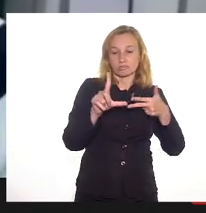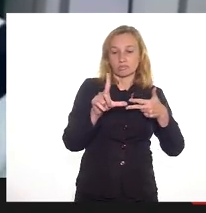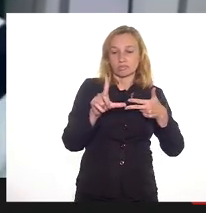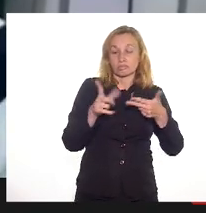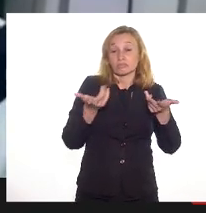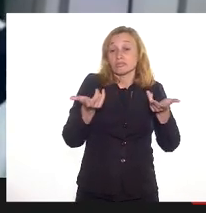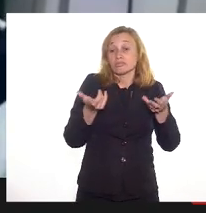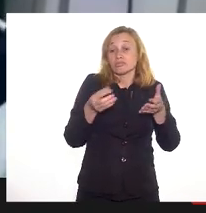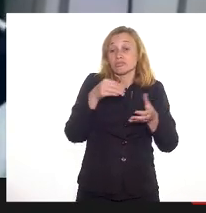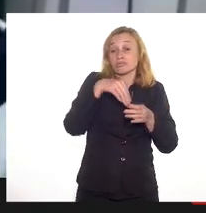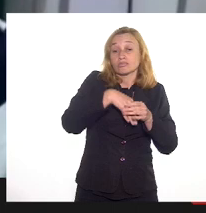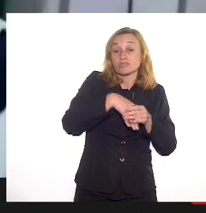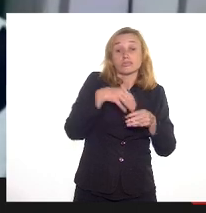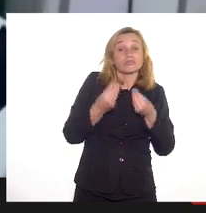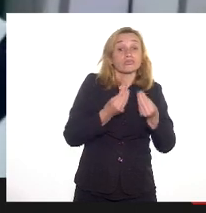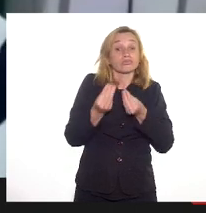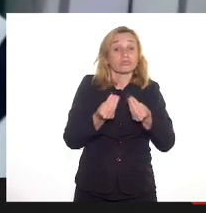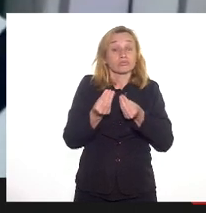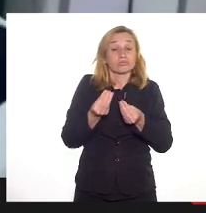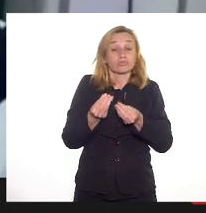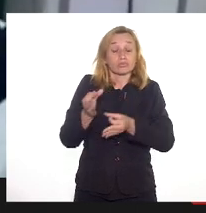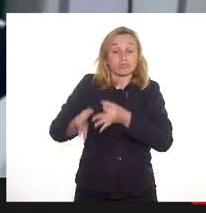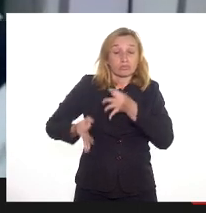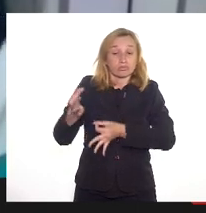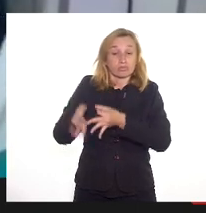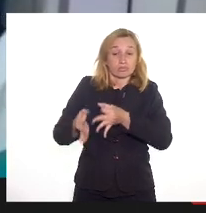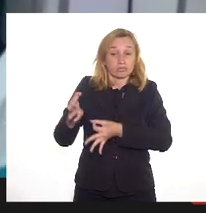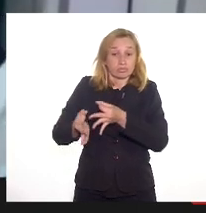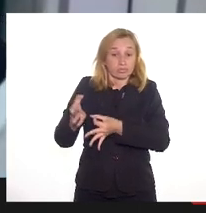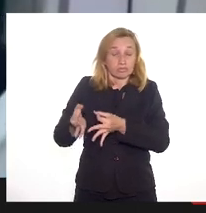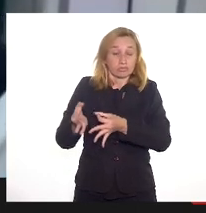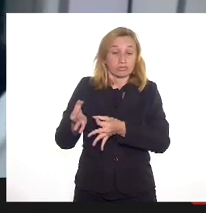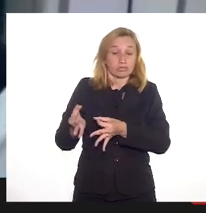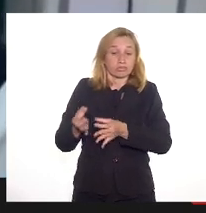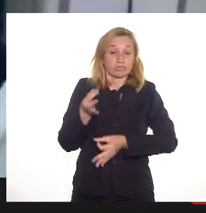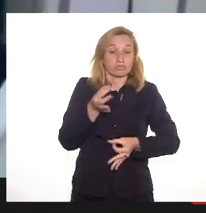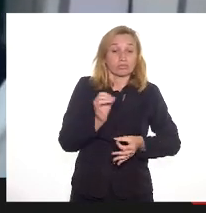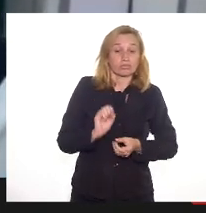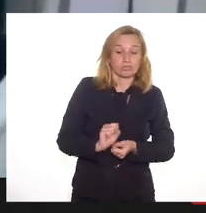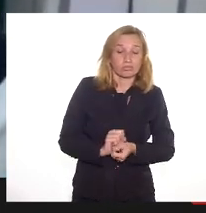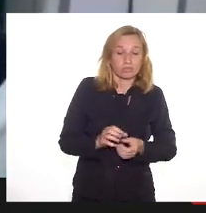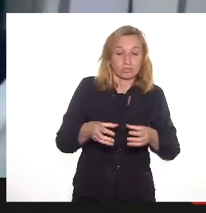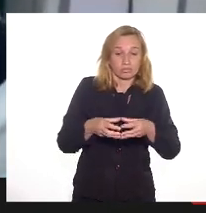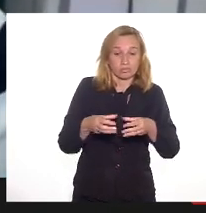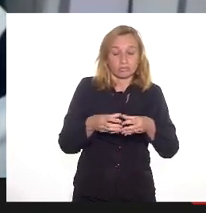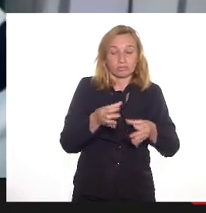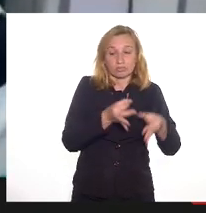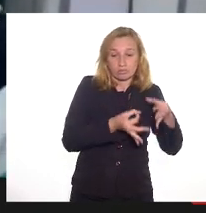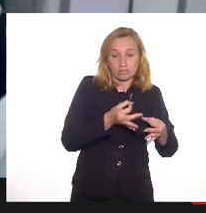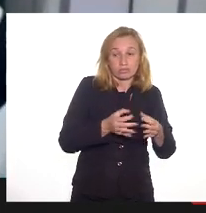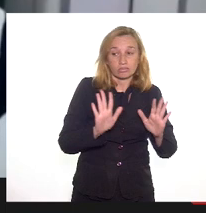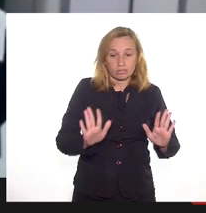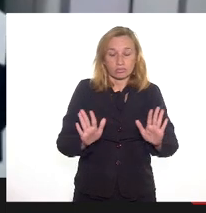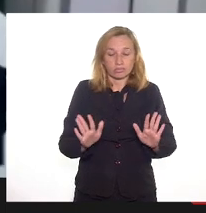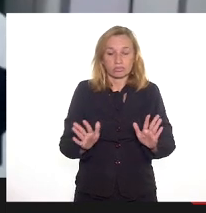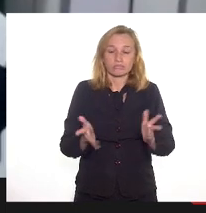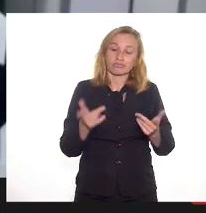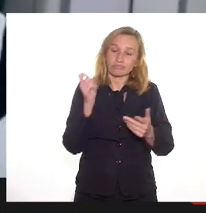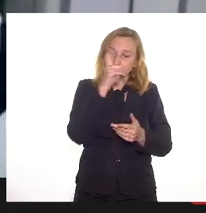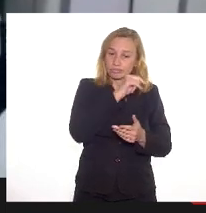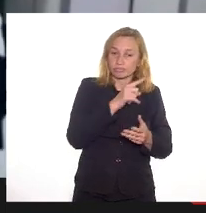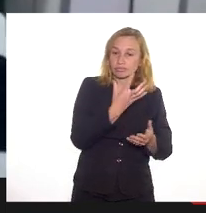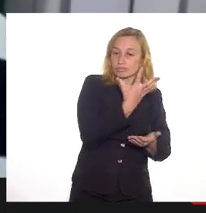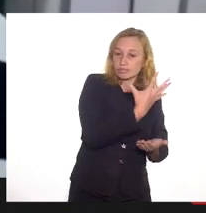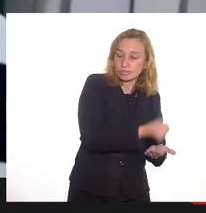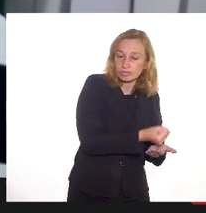O Judiciário, como julga. Então, assim, de fato, fica difícil entender ser a favor de uma tese,